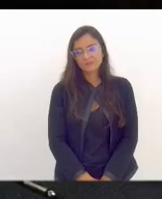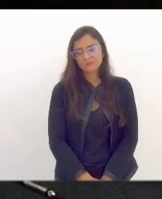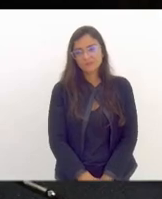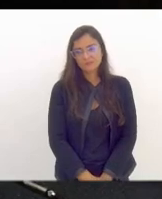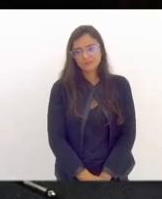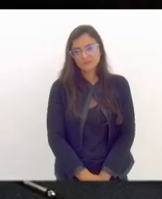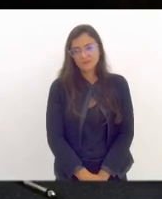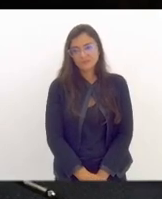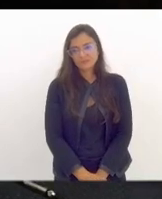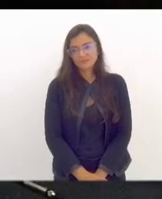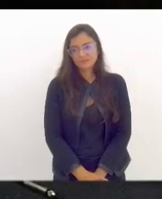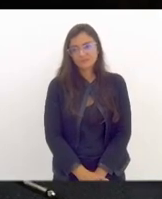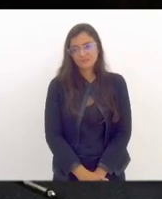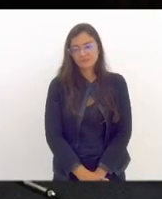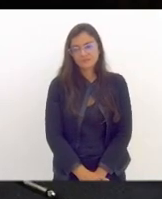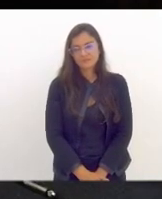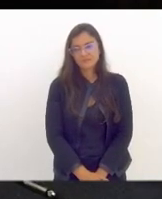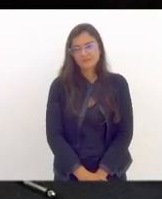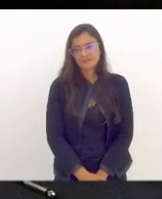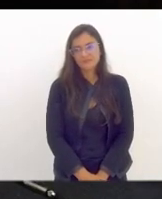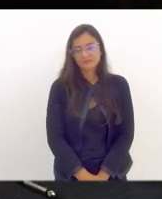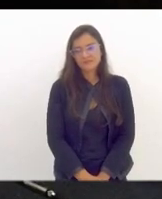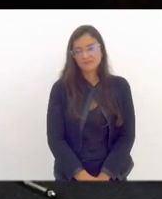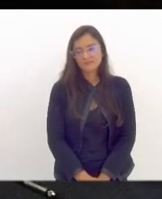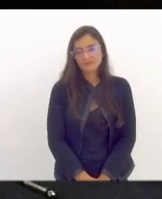gente coisa bonita